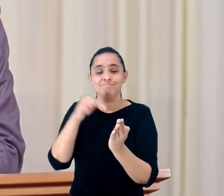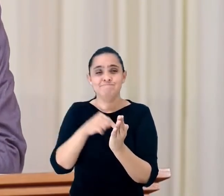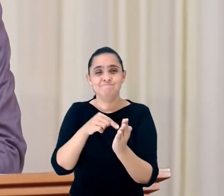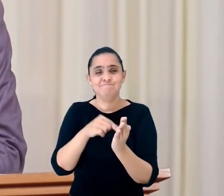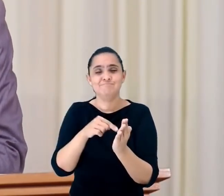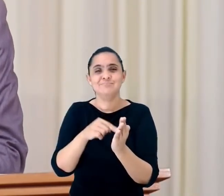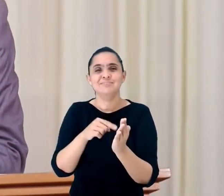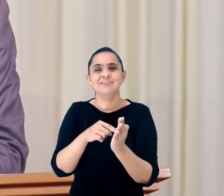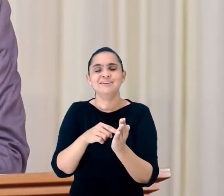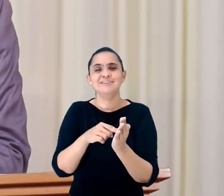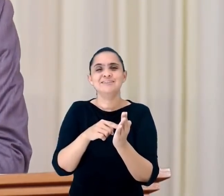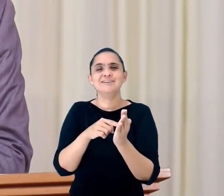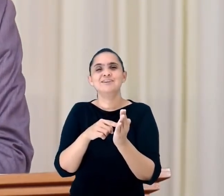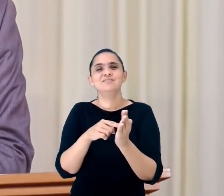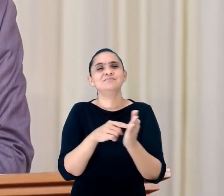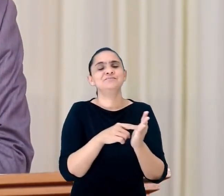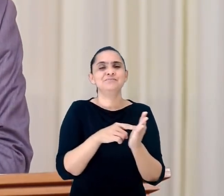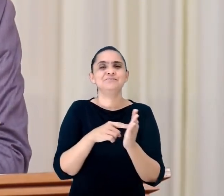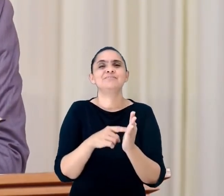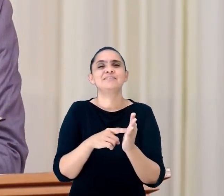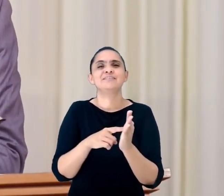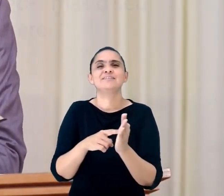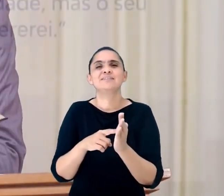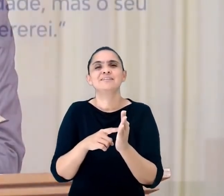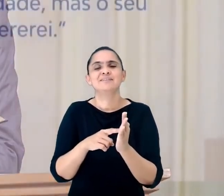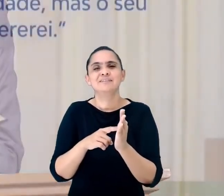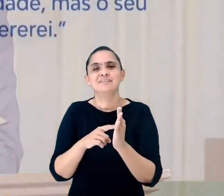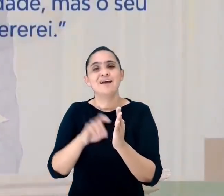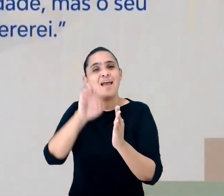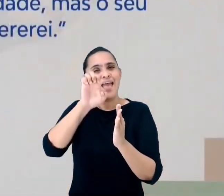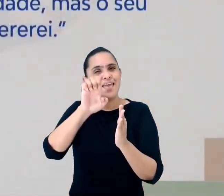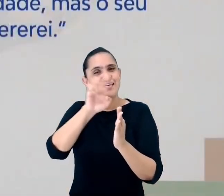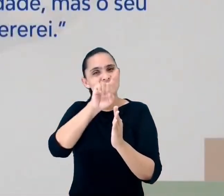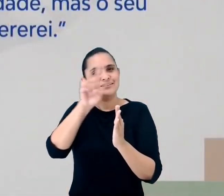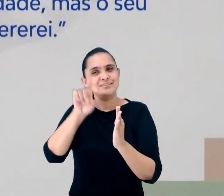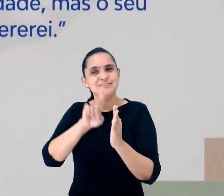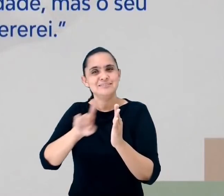Ezequiel, capítulo 3, verso 18.